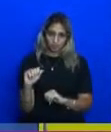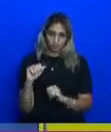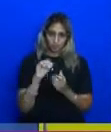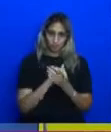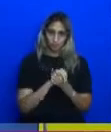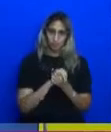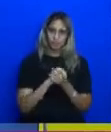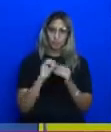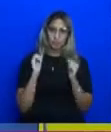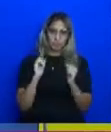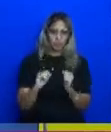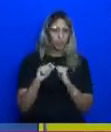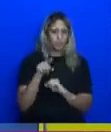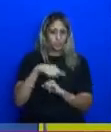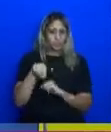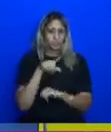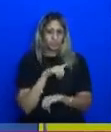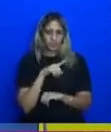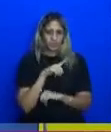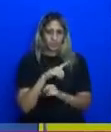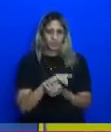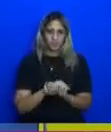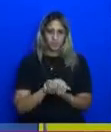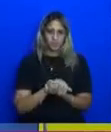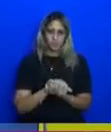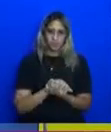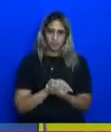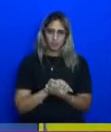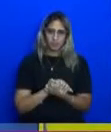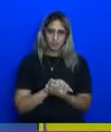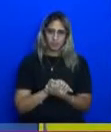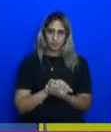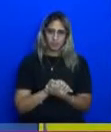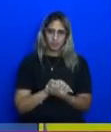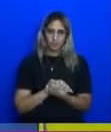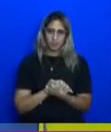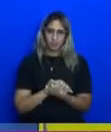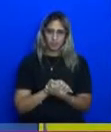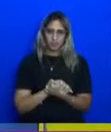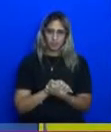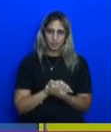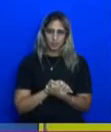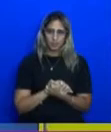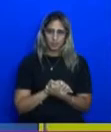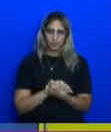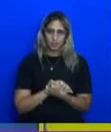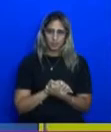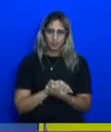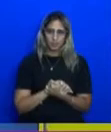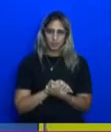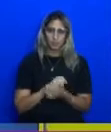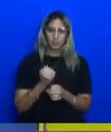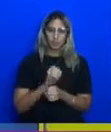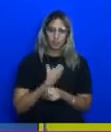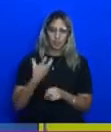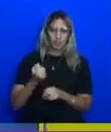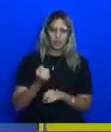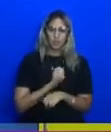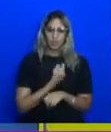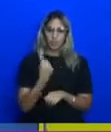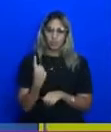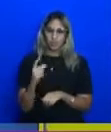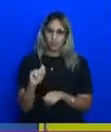Este prêmio pode sair para você. Pode chamar que a sorte vem. Bola branca, número 10.